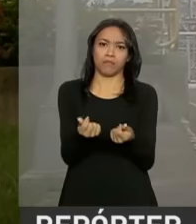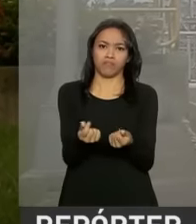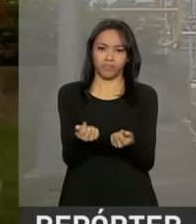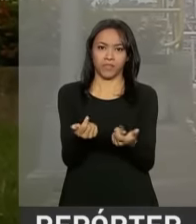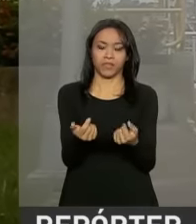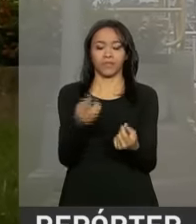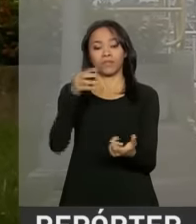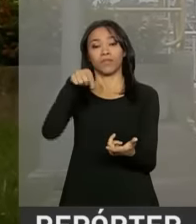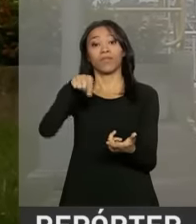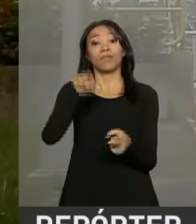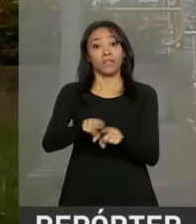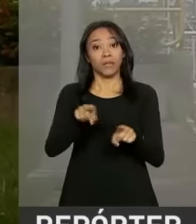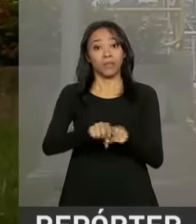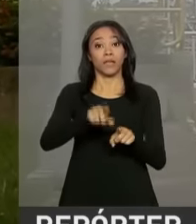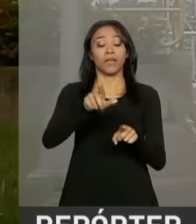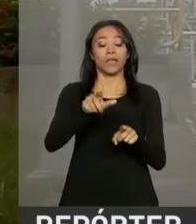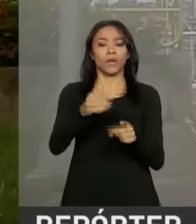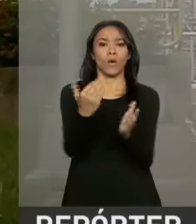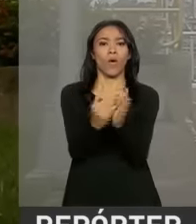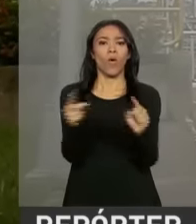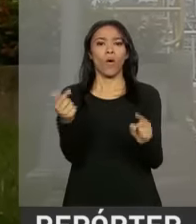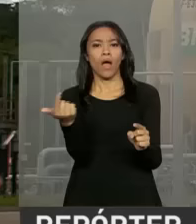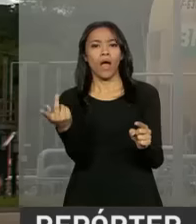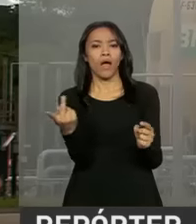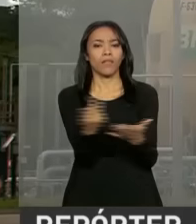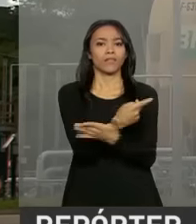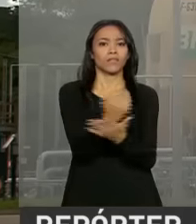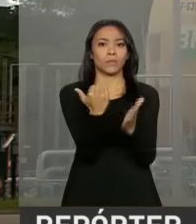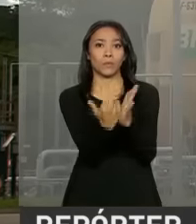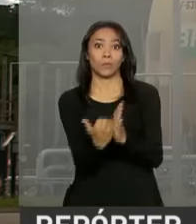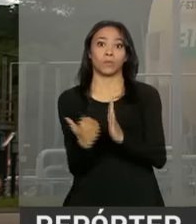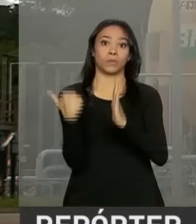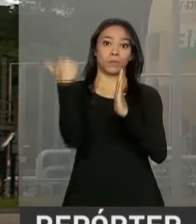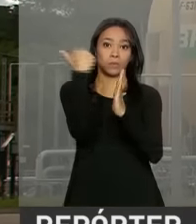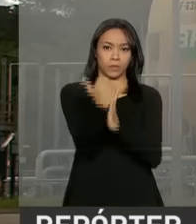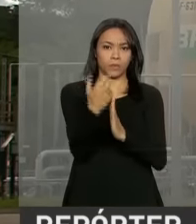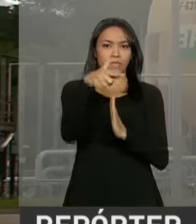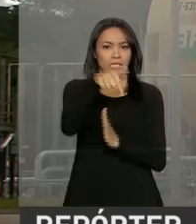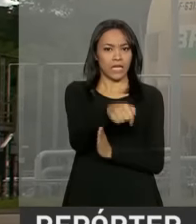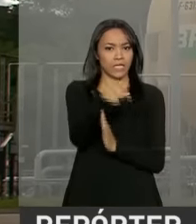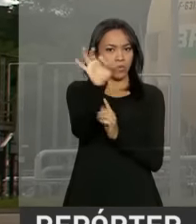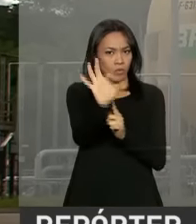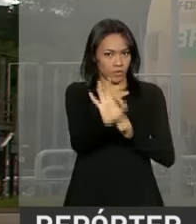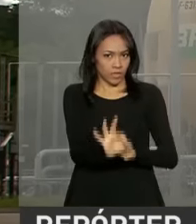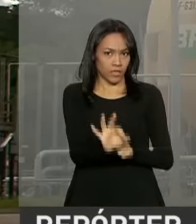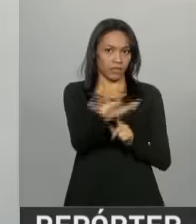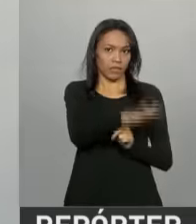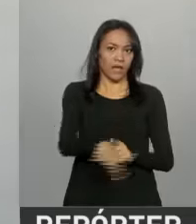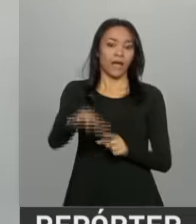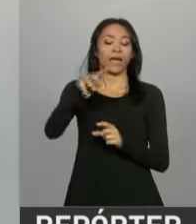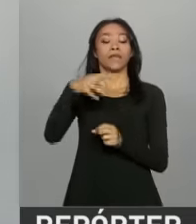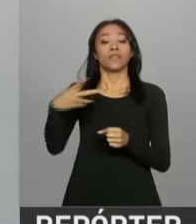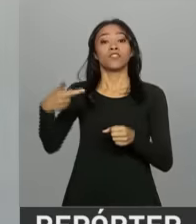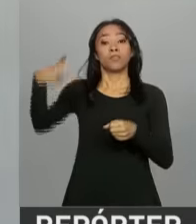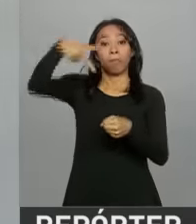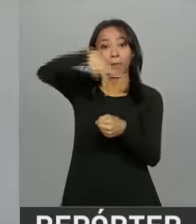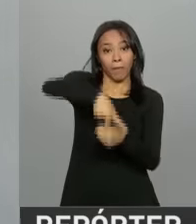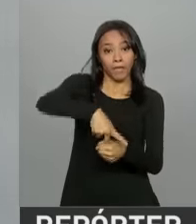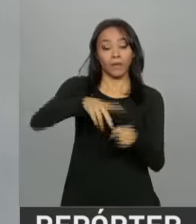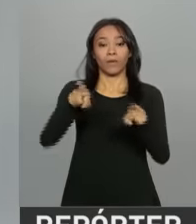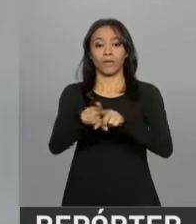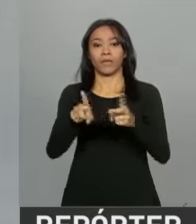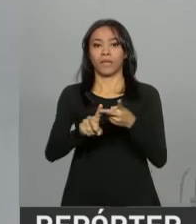financeiras líquidas, também o crescimento aí, um crescimento de cerca de 7% na produção de gás e petróleo natural,